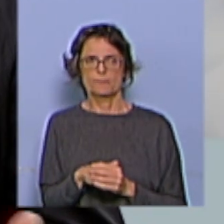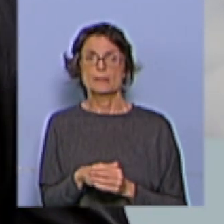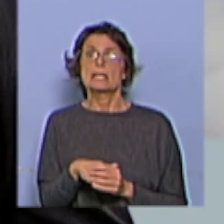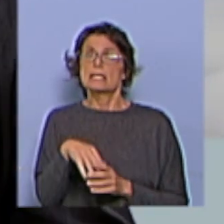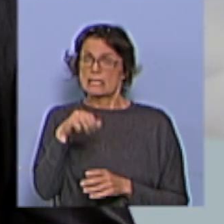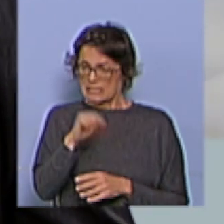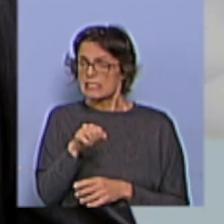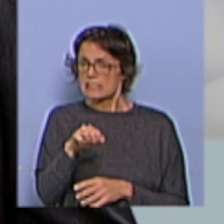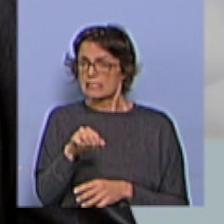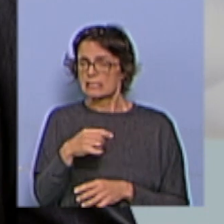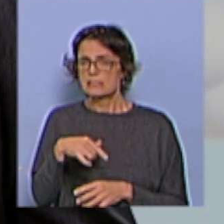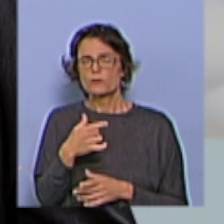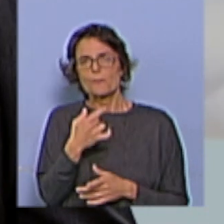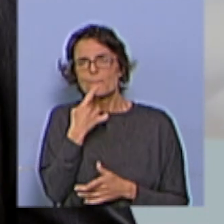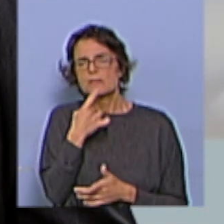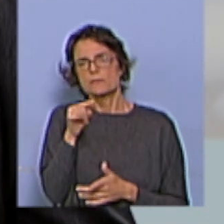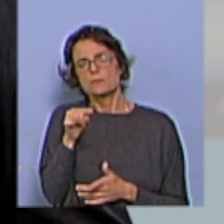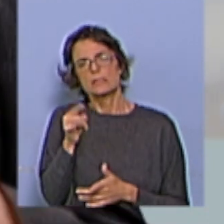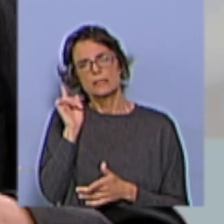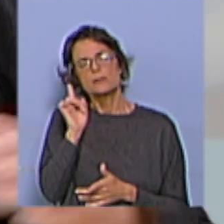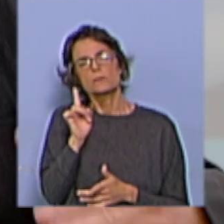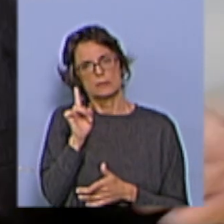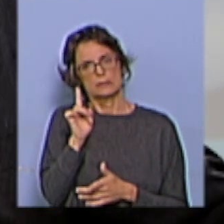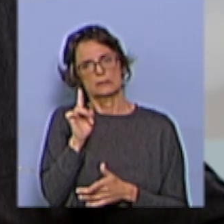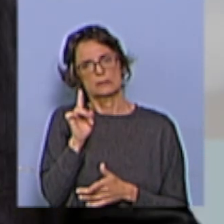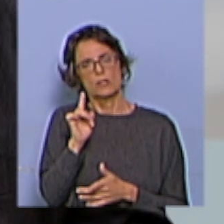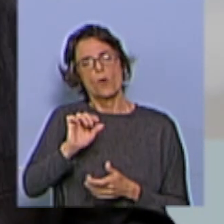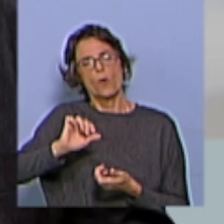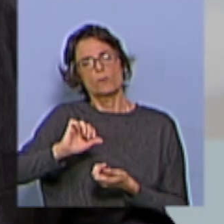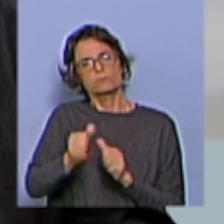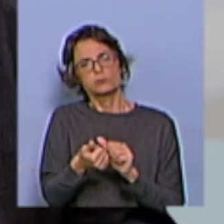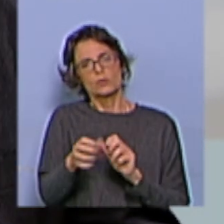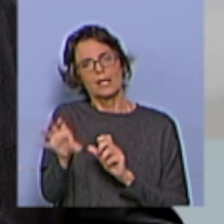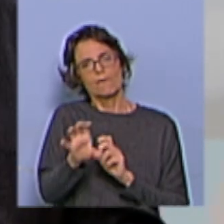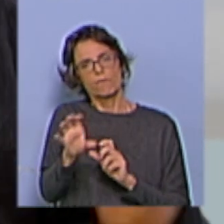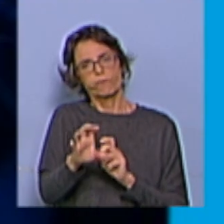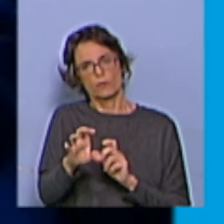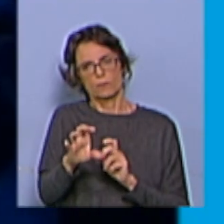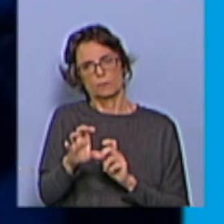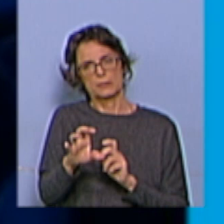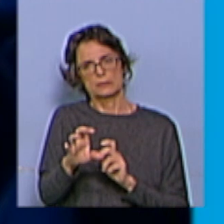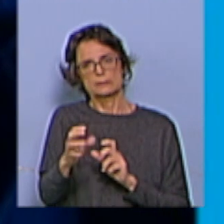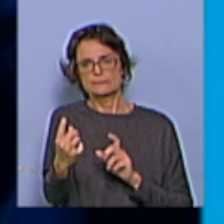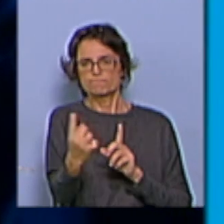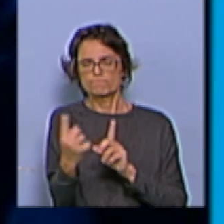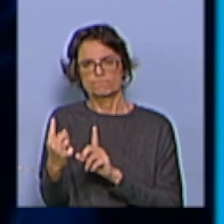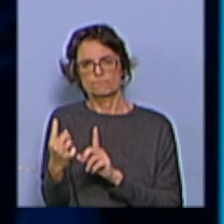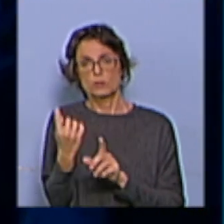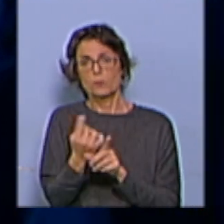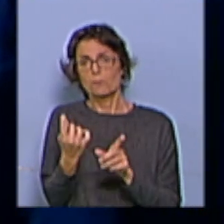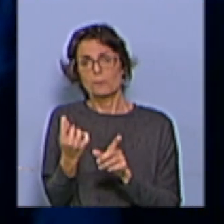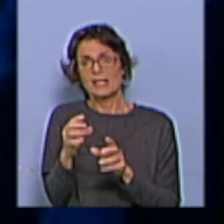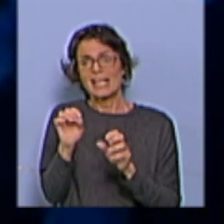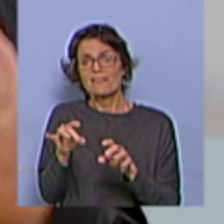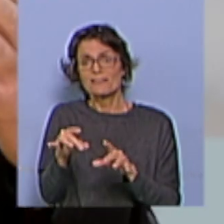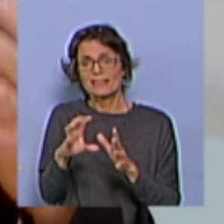nossas formas de estar com os doentes para não complicar ainda mais a vida aos doentes, não é? E depois, não é só por isso. Nós,